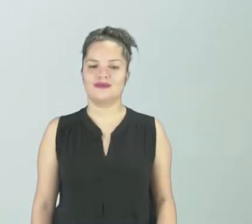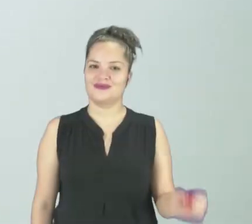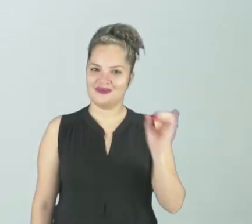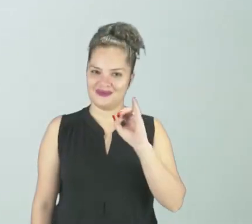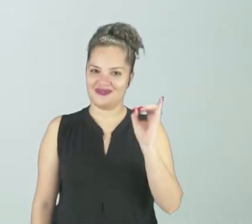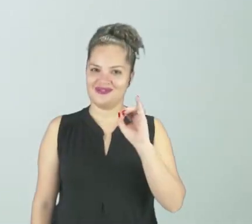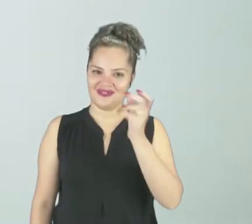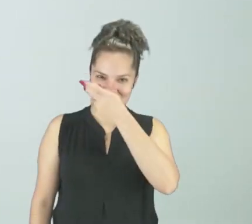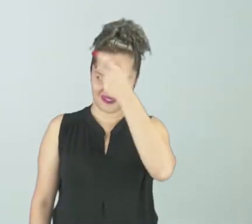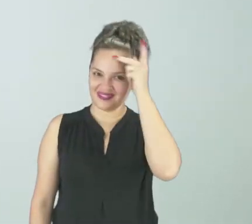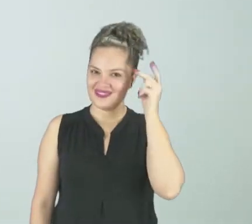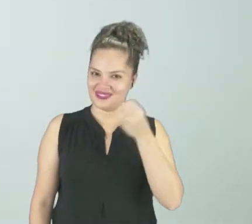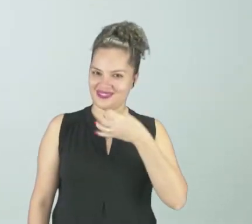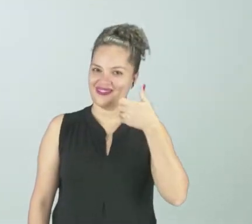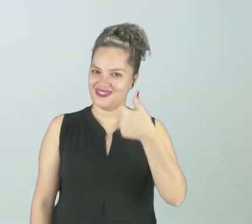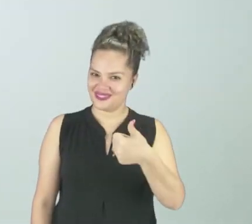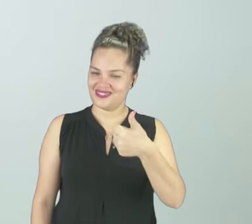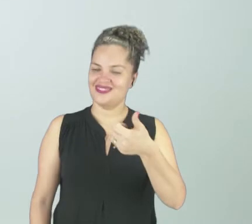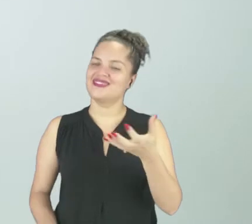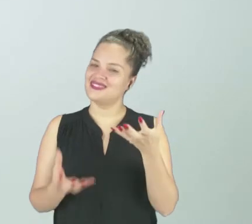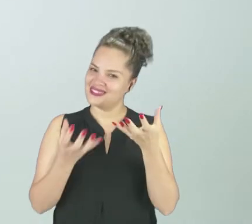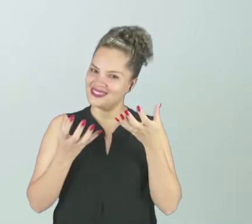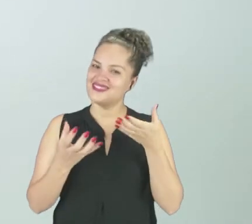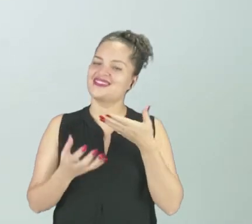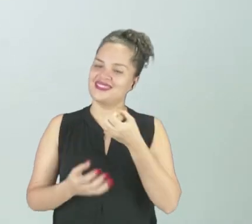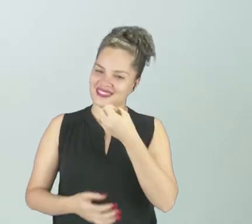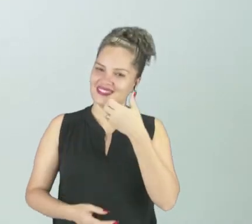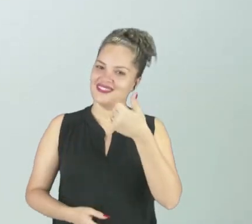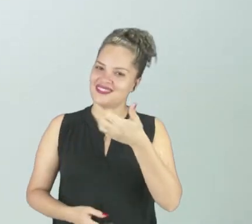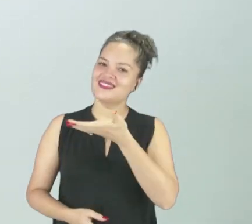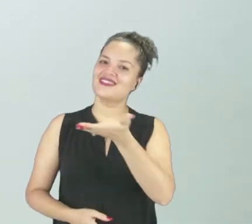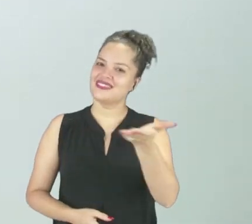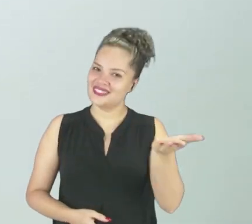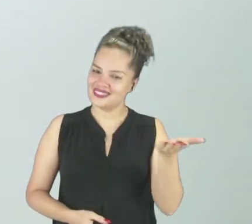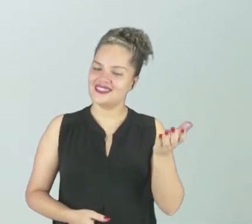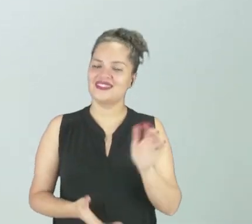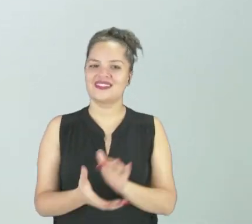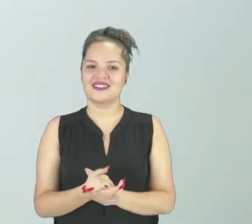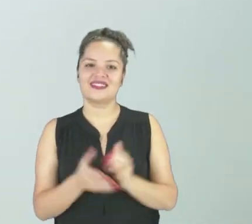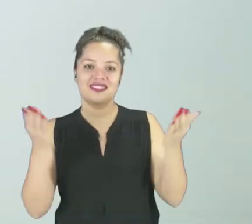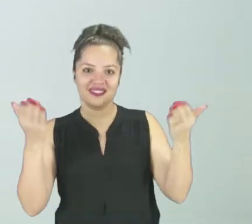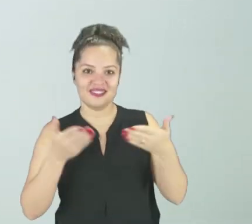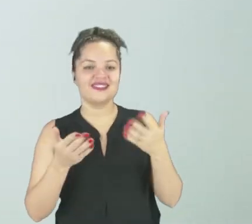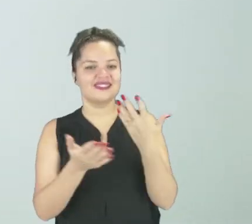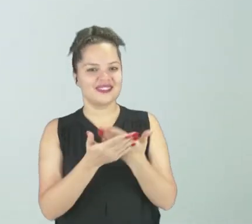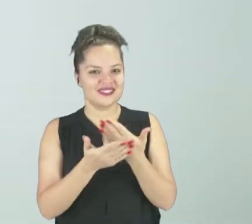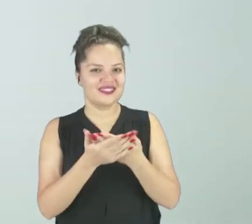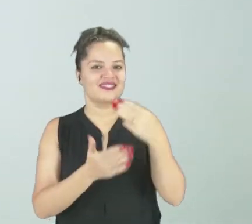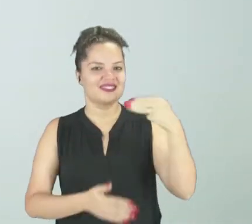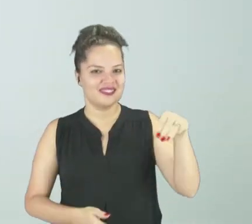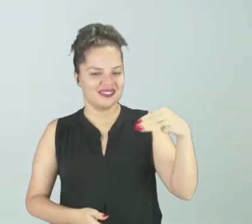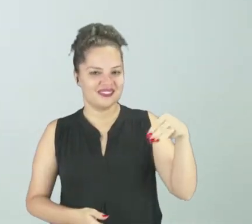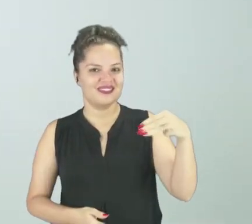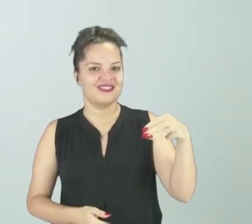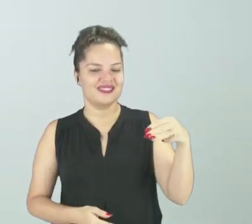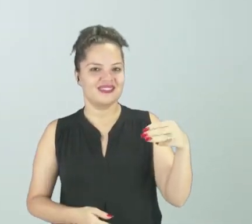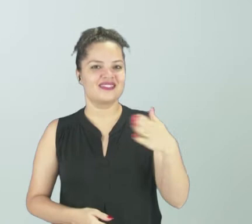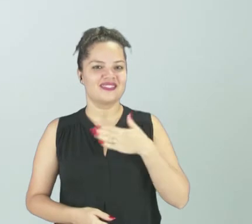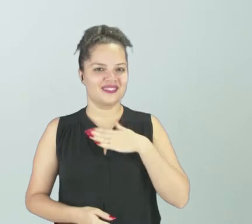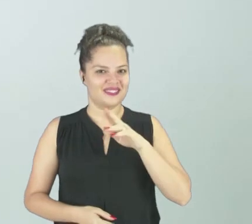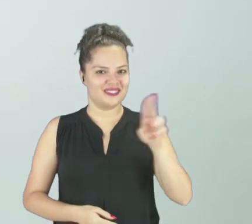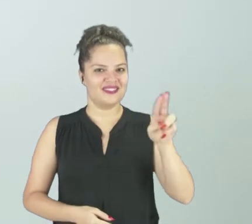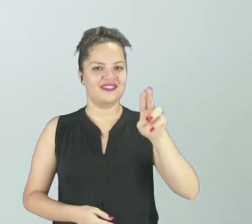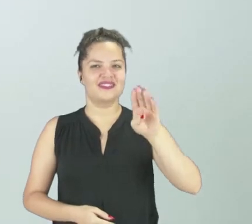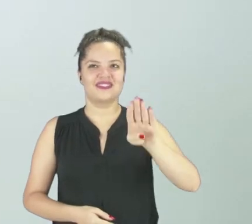Olá pessoal, tudo bem? Eu espero que esteja tudo bem com vocês. Hoje nós vamos a mais uma aula de matemática. Meu nome é